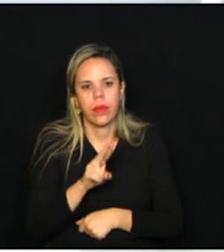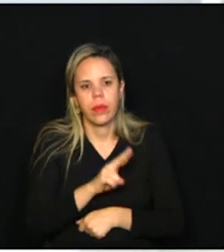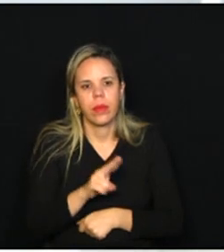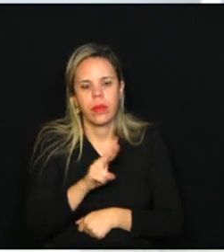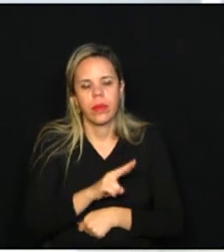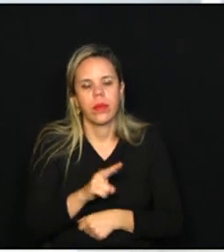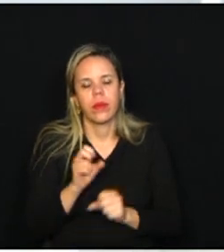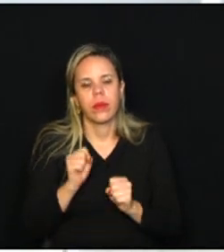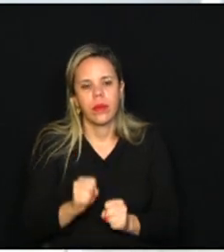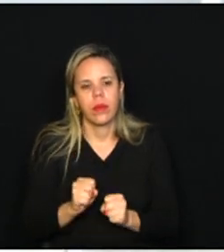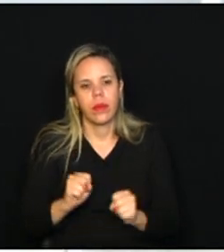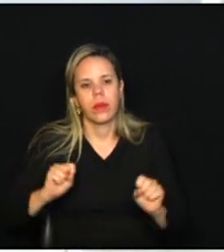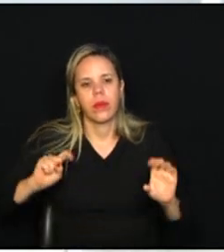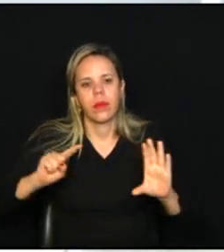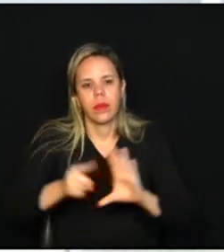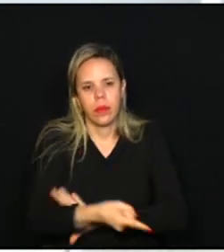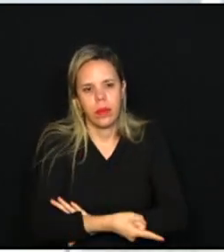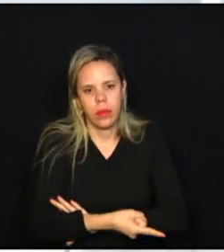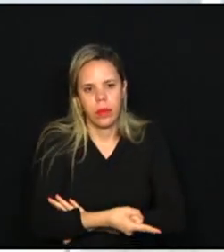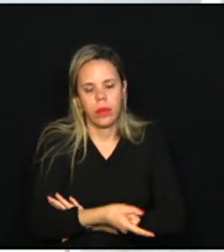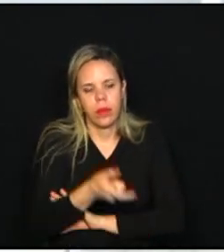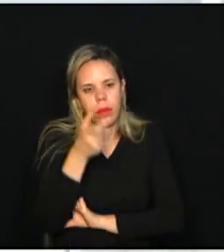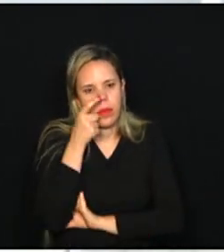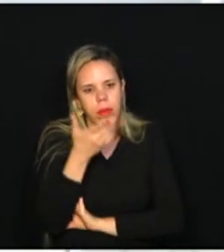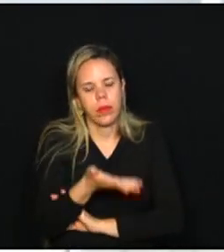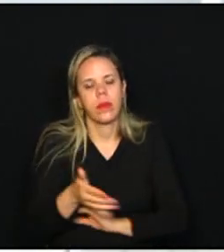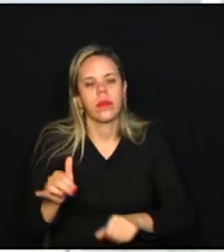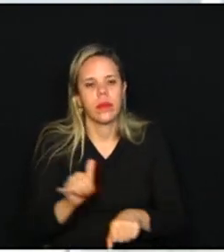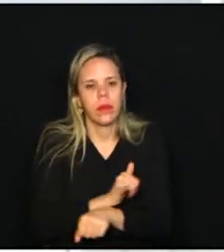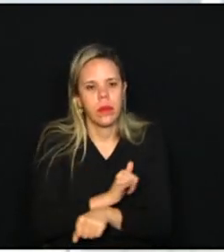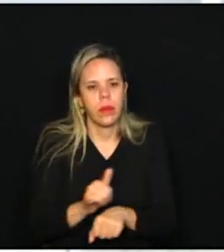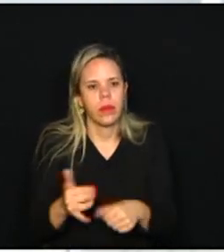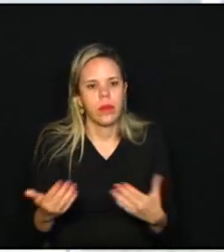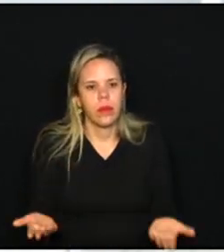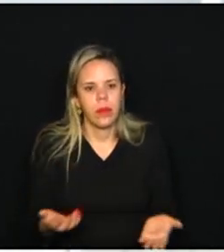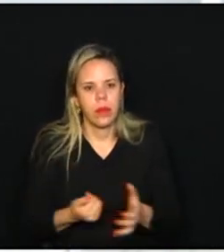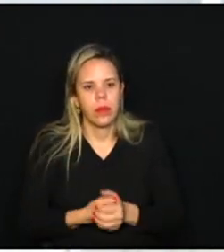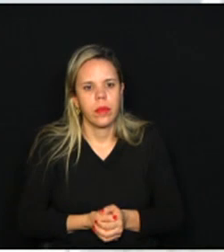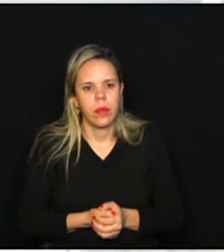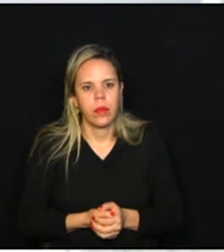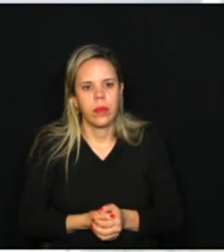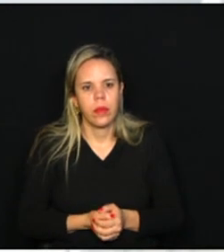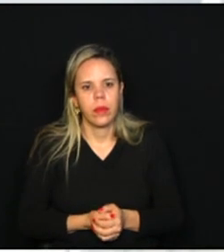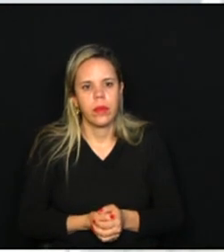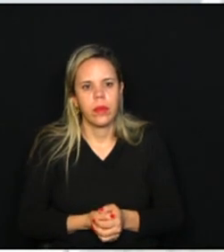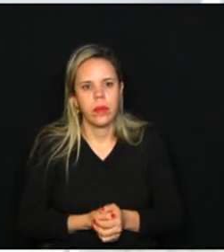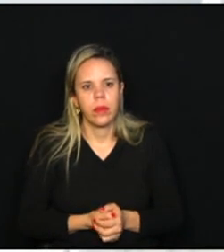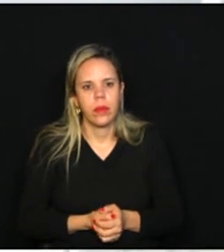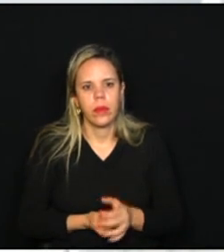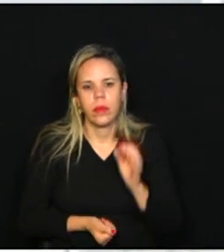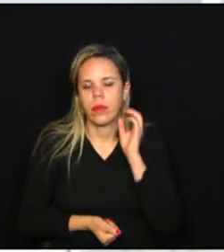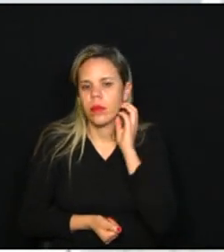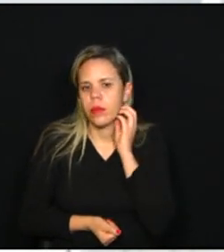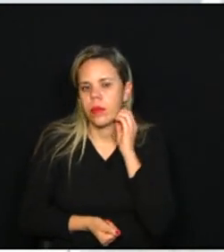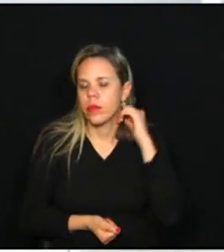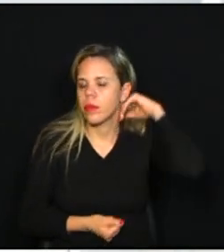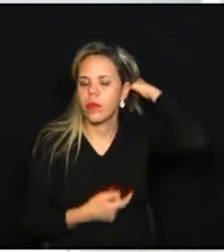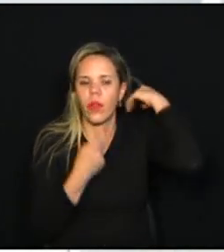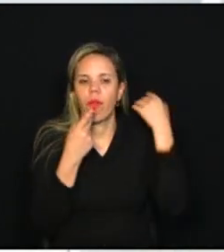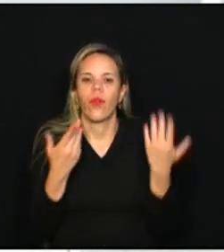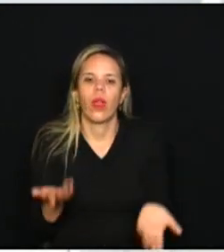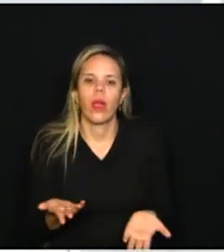gente pode aprofundar até, olhar essa estratégia, mas, assim, em termos de, quando eu falar, mas